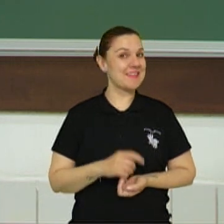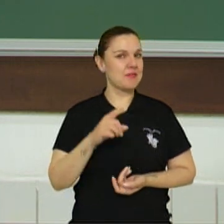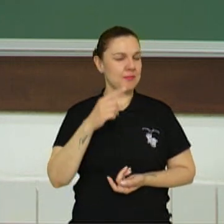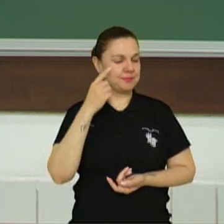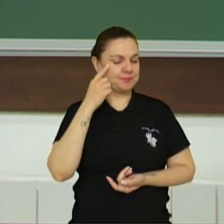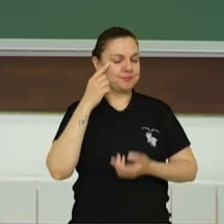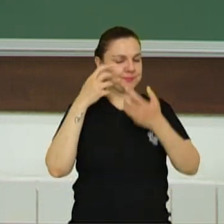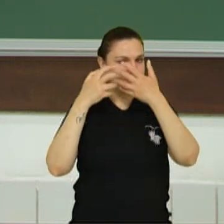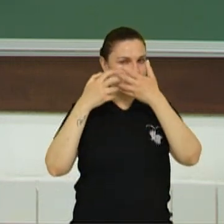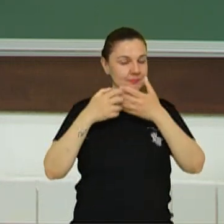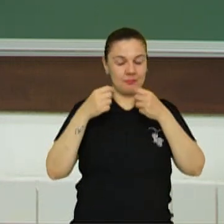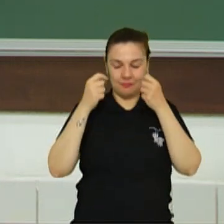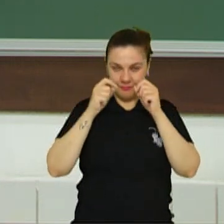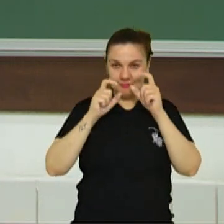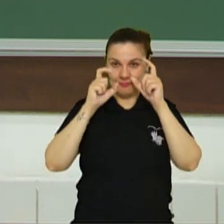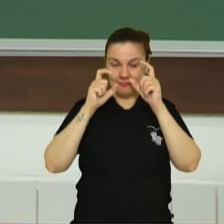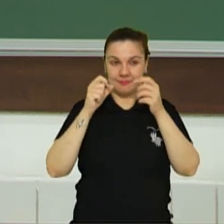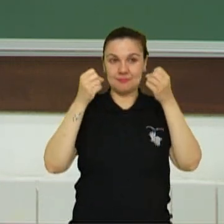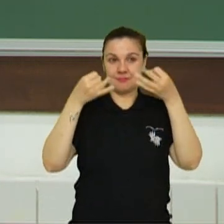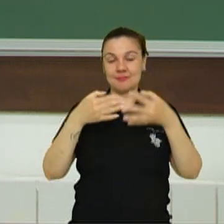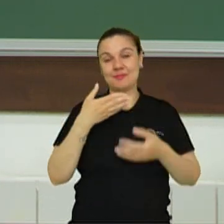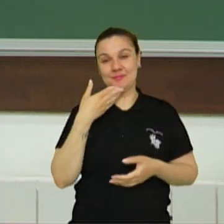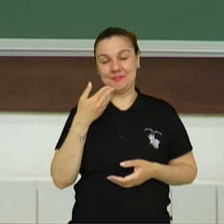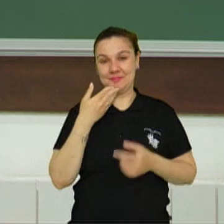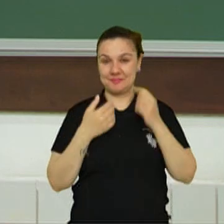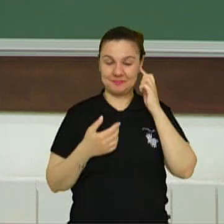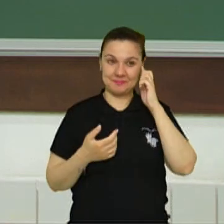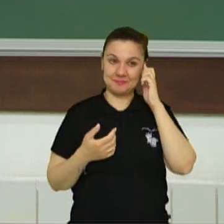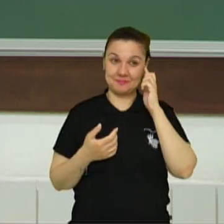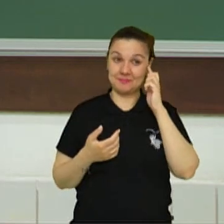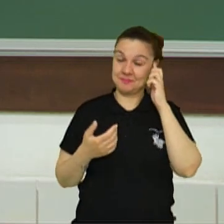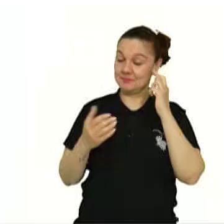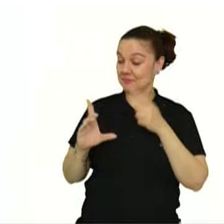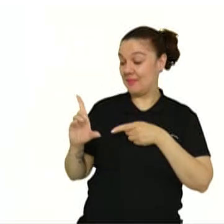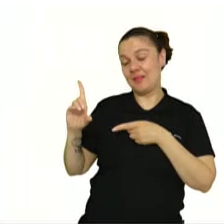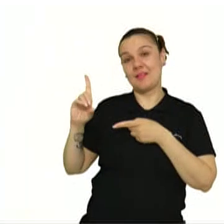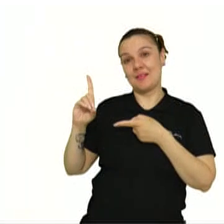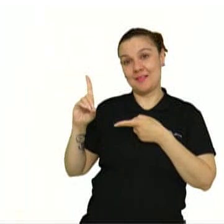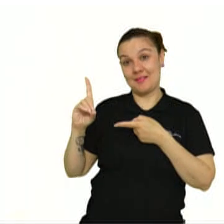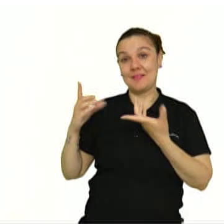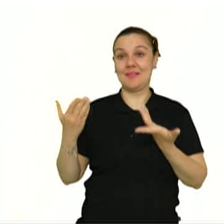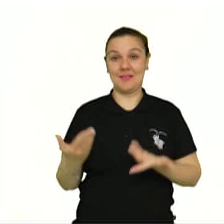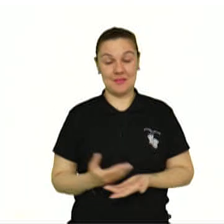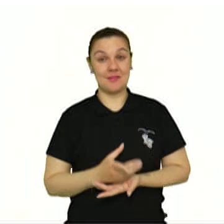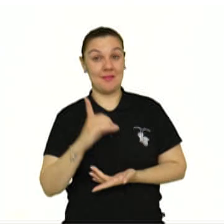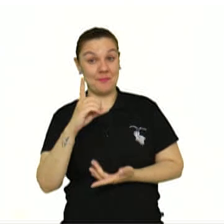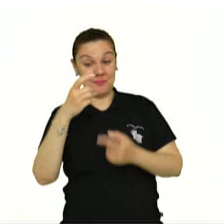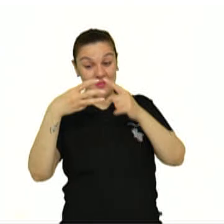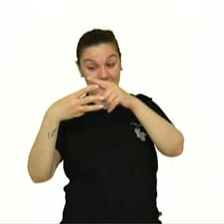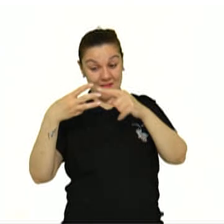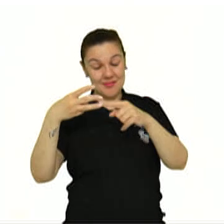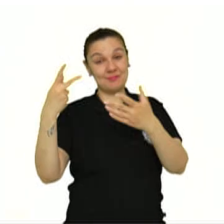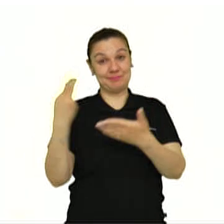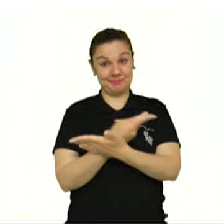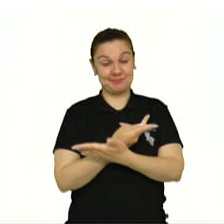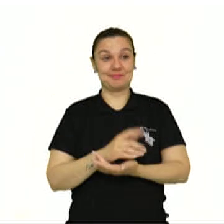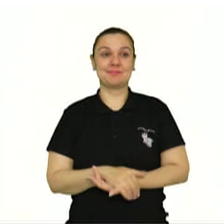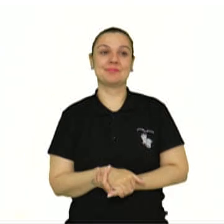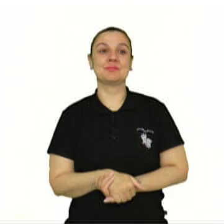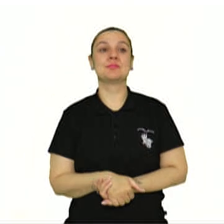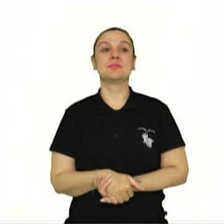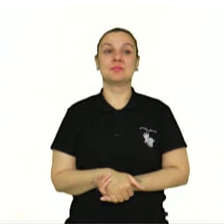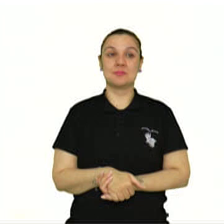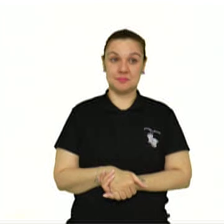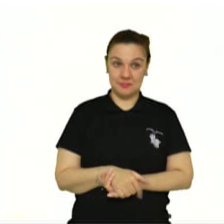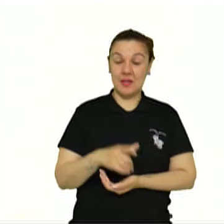você prestou atenção no que a professora falou um pouquinho antes, ficou fácil de responder. Resposta certa é: as 3 alternativas estão erradas,